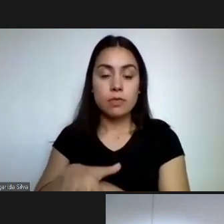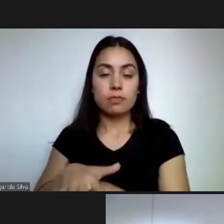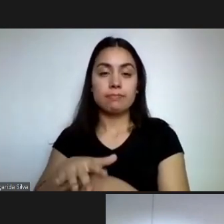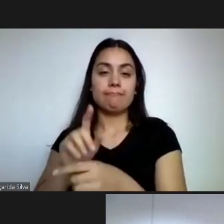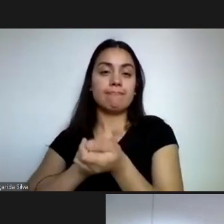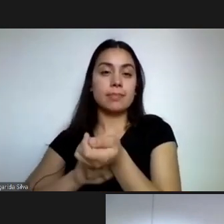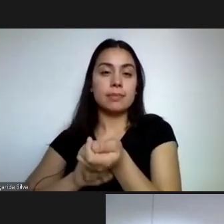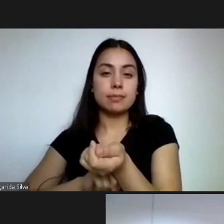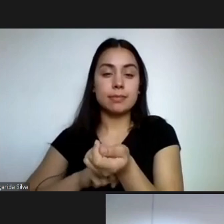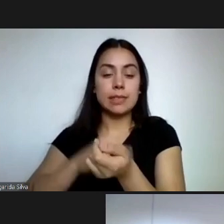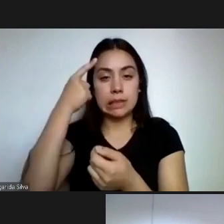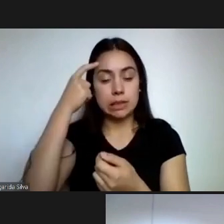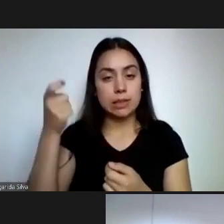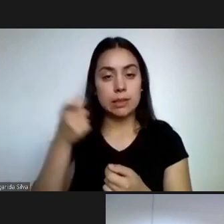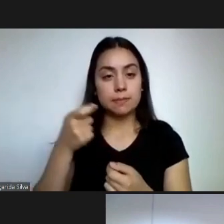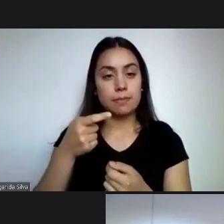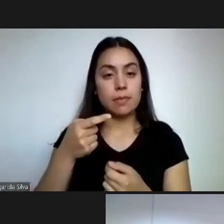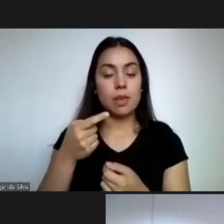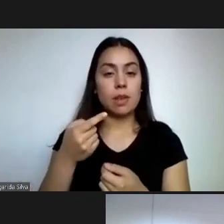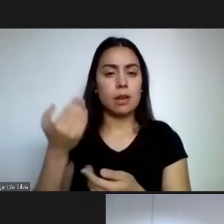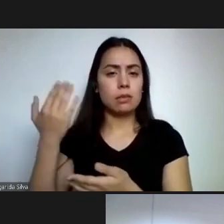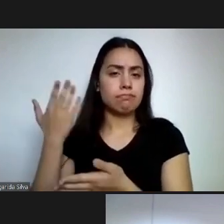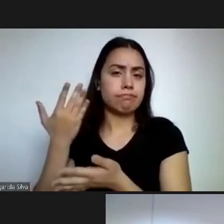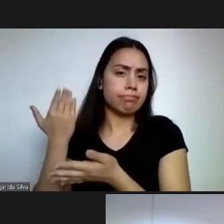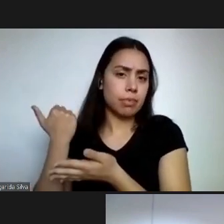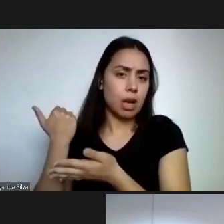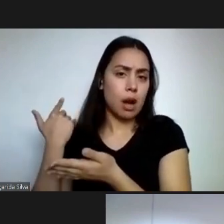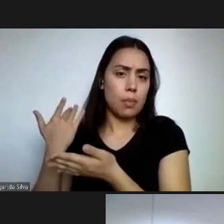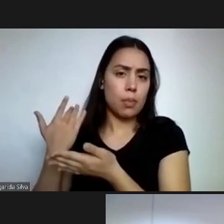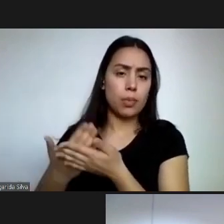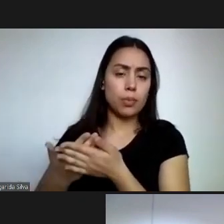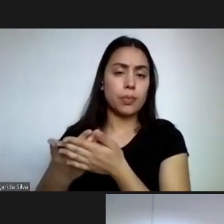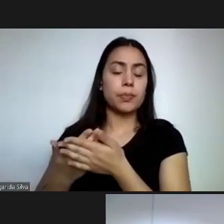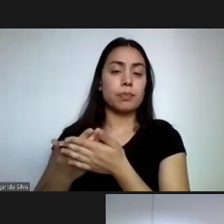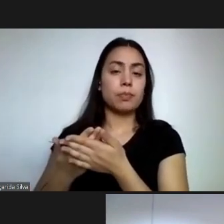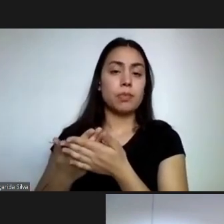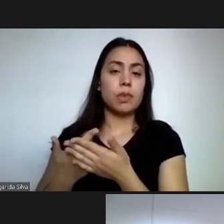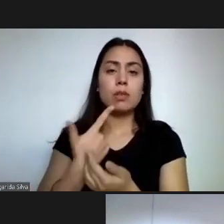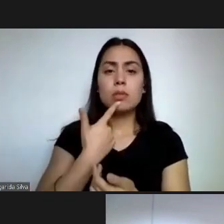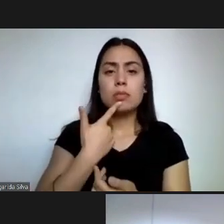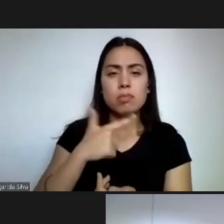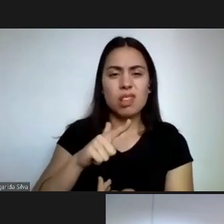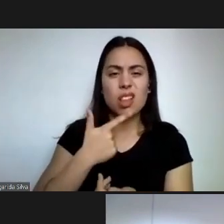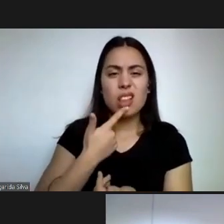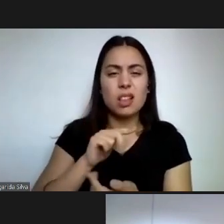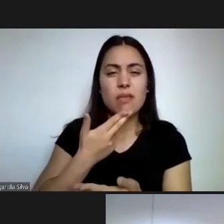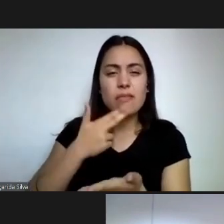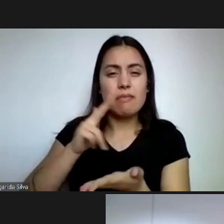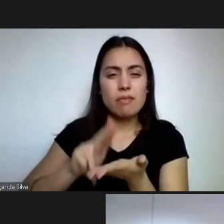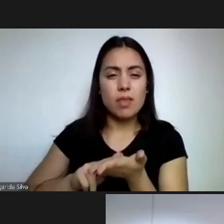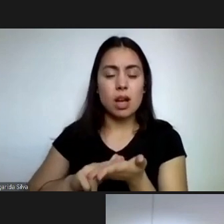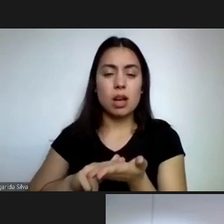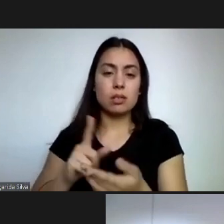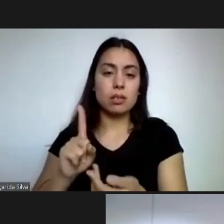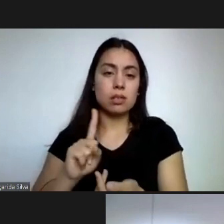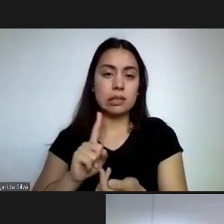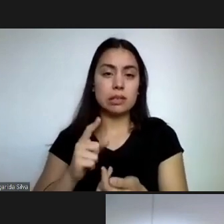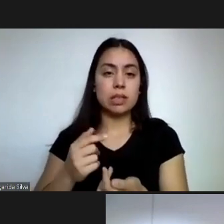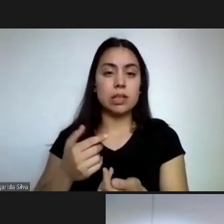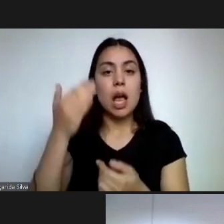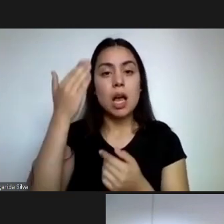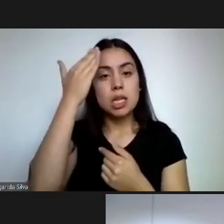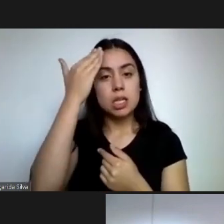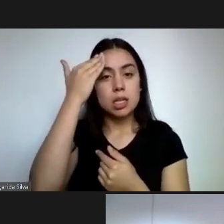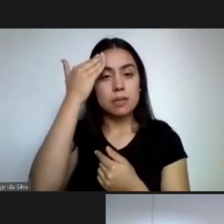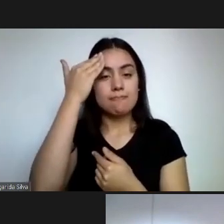até há pouco tempo, nem era considerado uma língua no seu sentido pleno, né, de pleno direito. Foi considerada